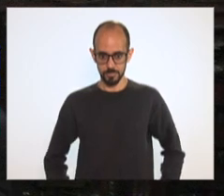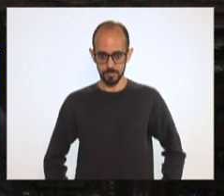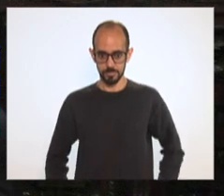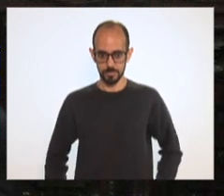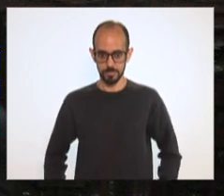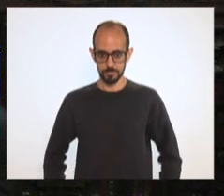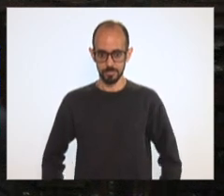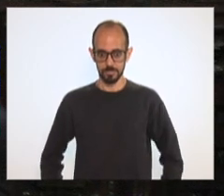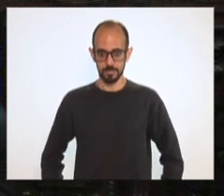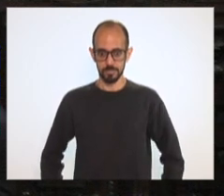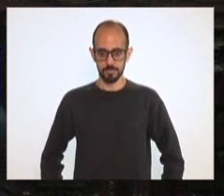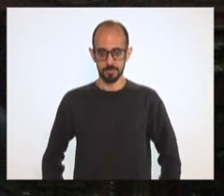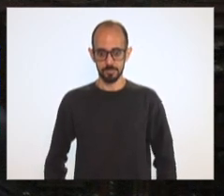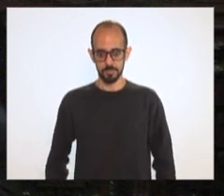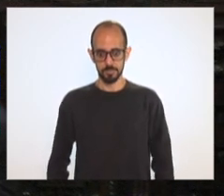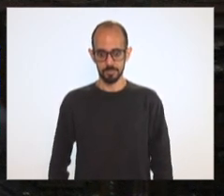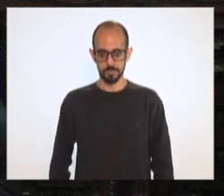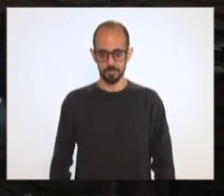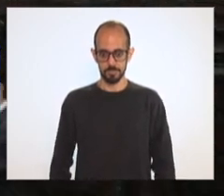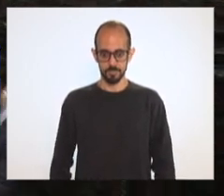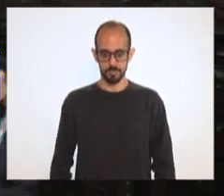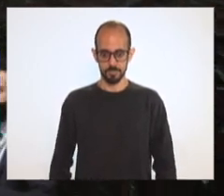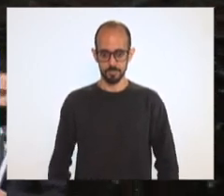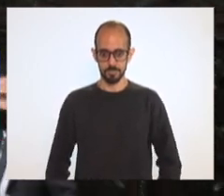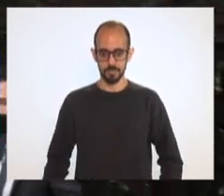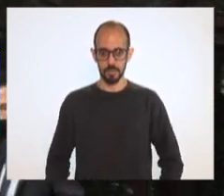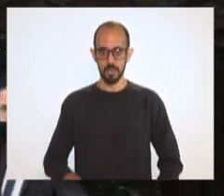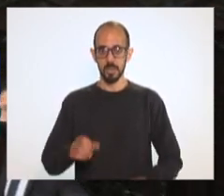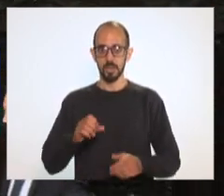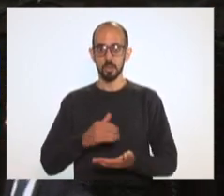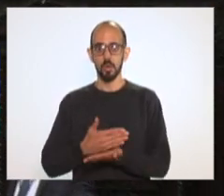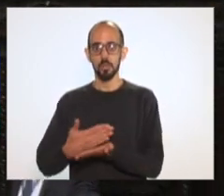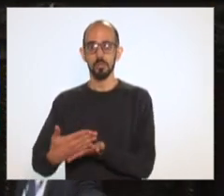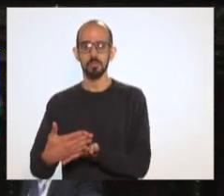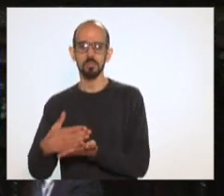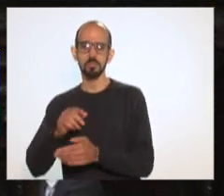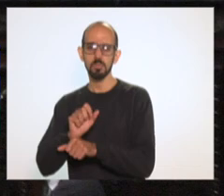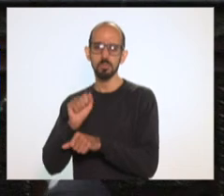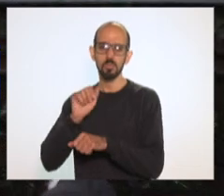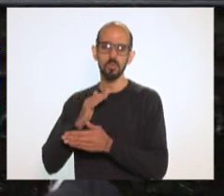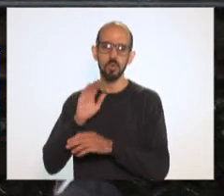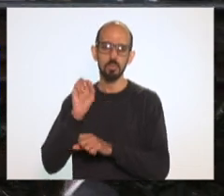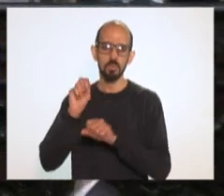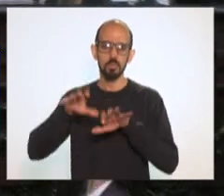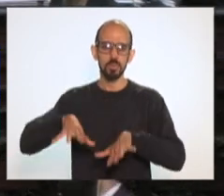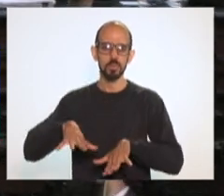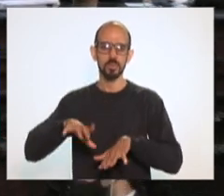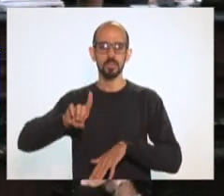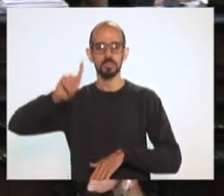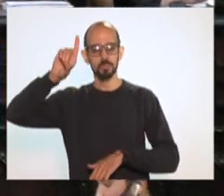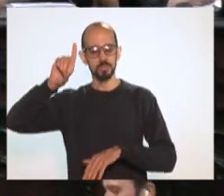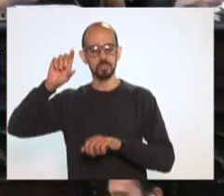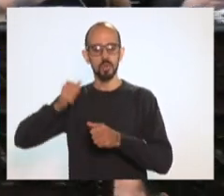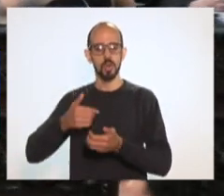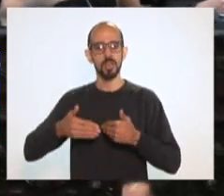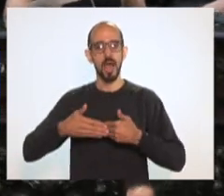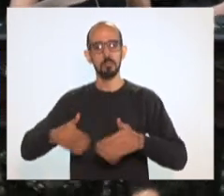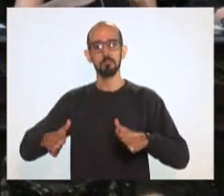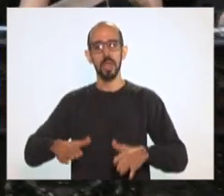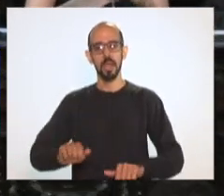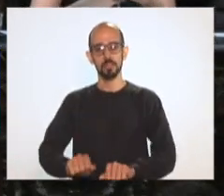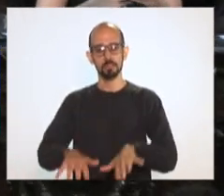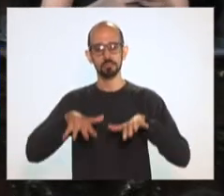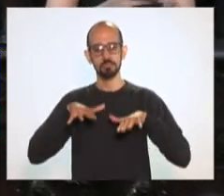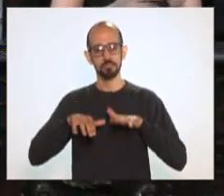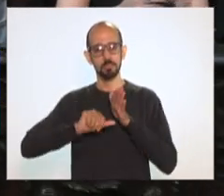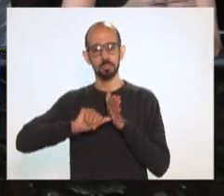tudo. Havendo um número legal e sob a proteção de Deus, iniciamos os nossos trabalhos. Está aberta a primeira sessão